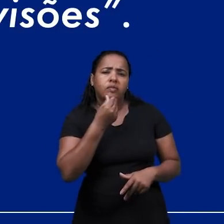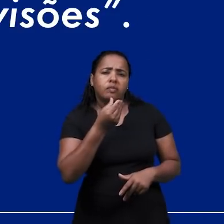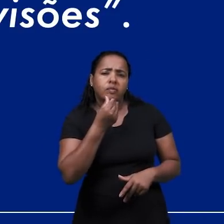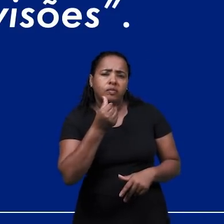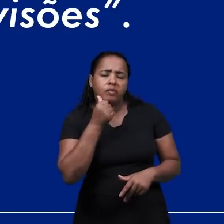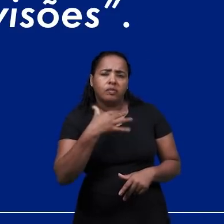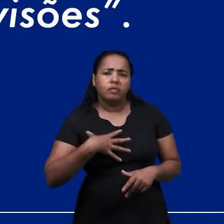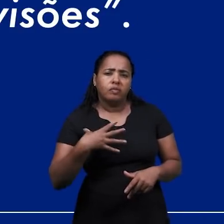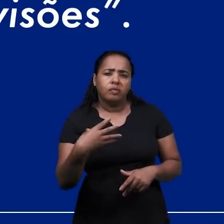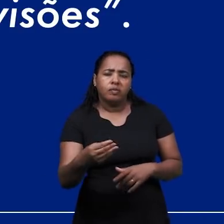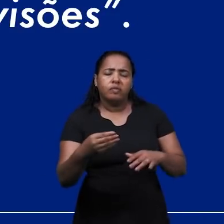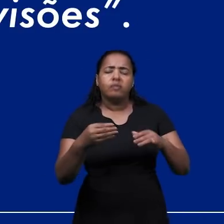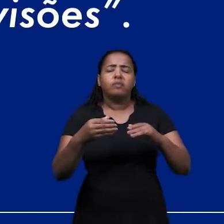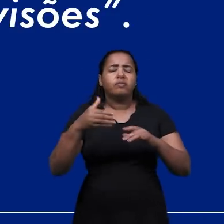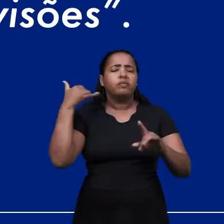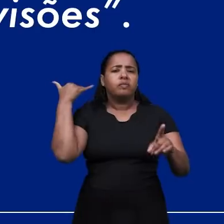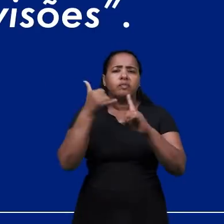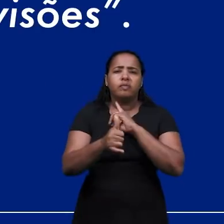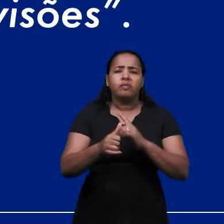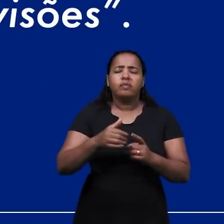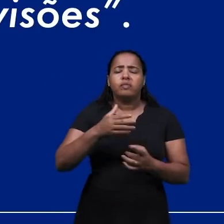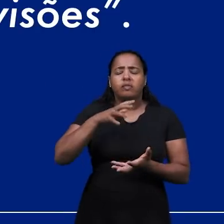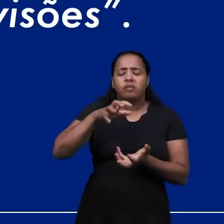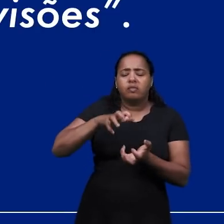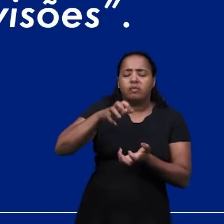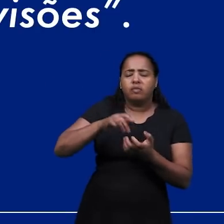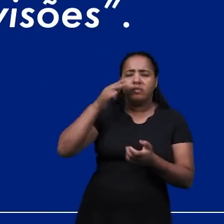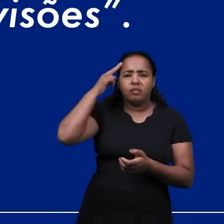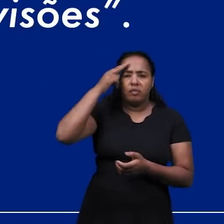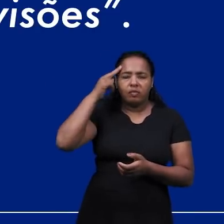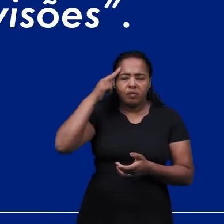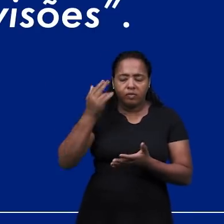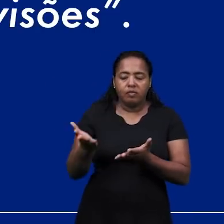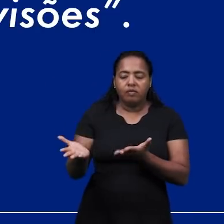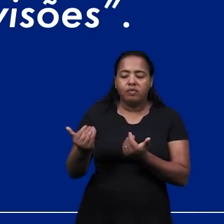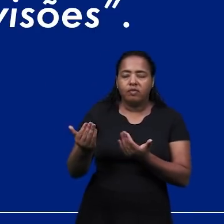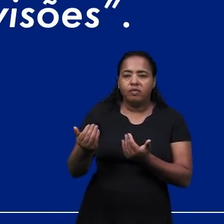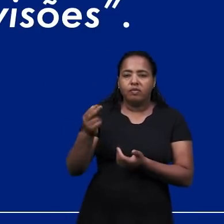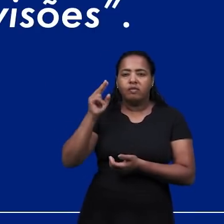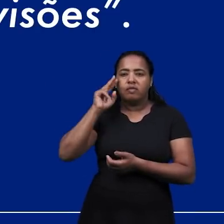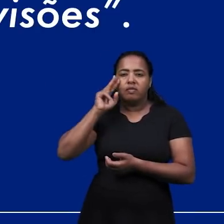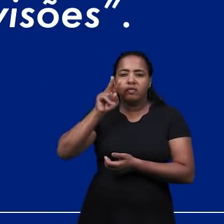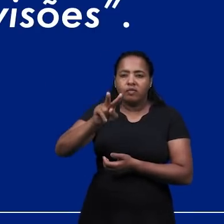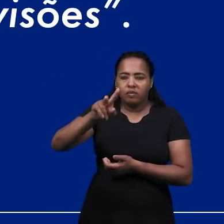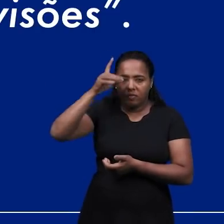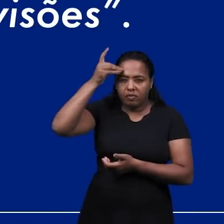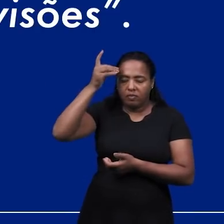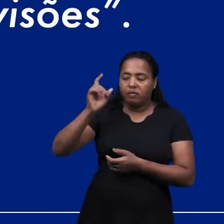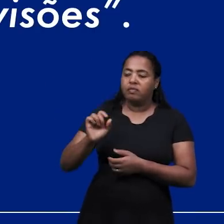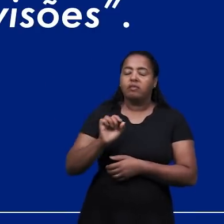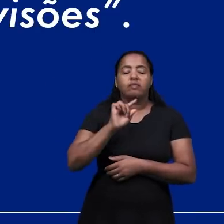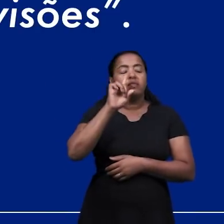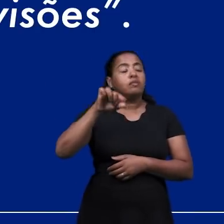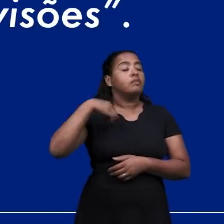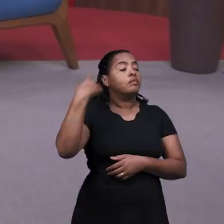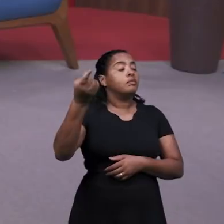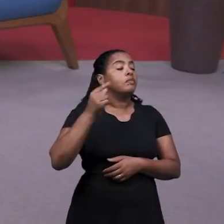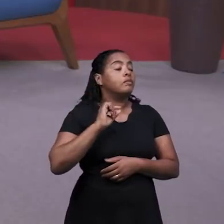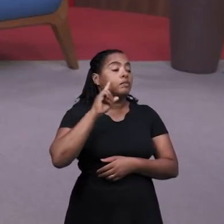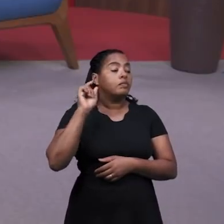profetizarão, os vossos velhos terão sonhos, os vossos jovens terão visões. O que é esse